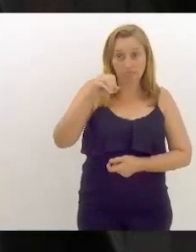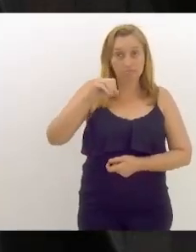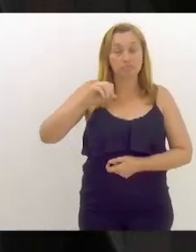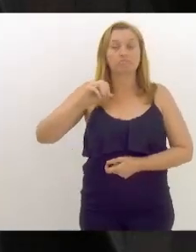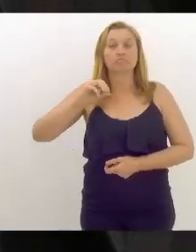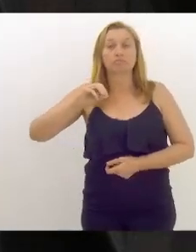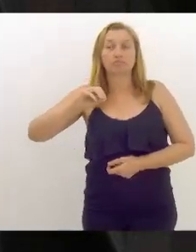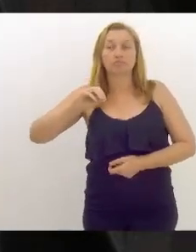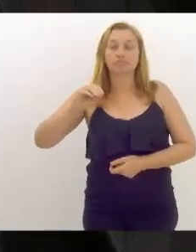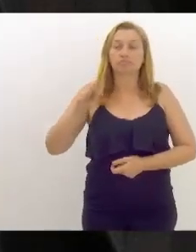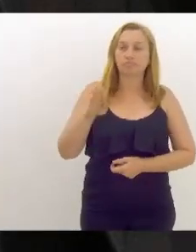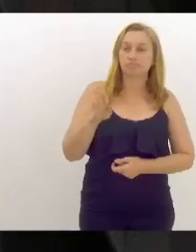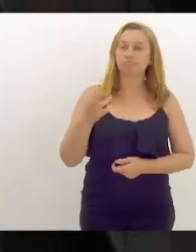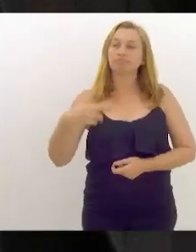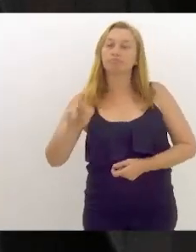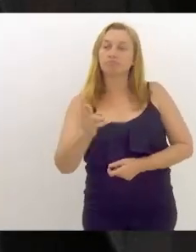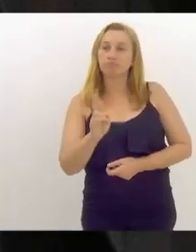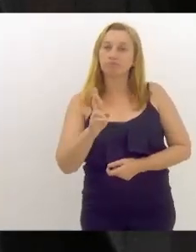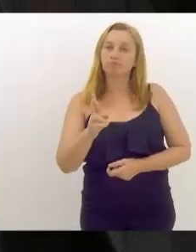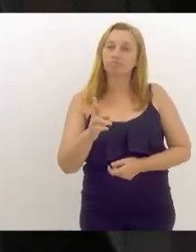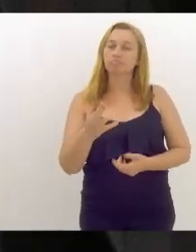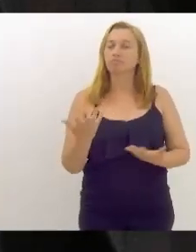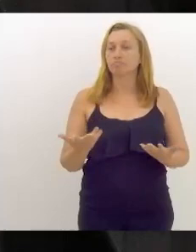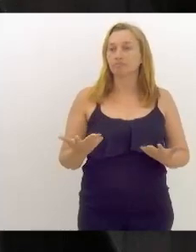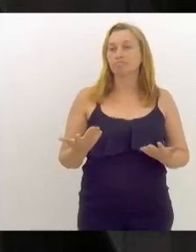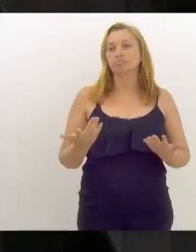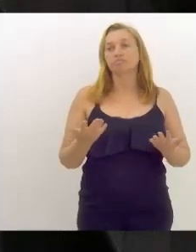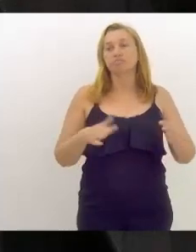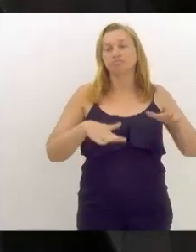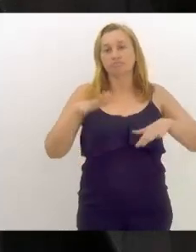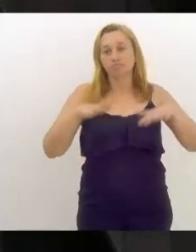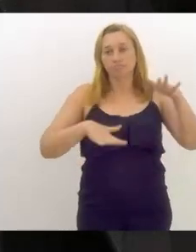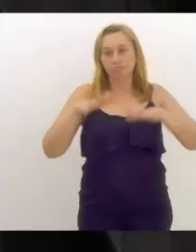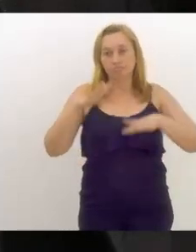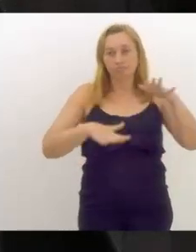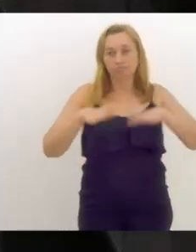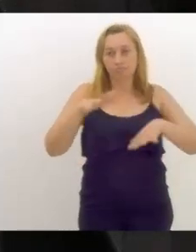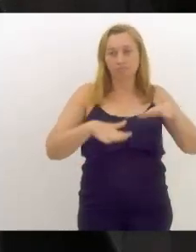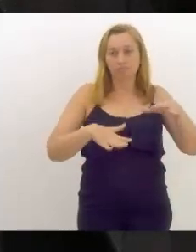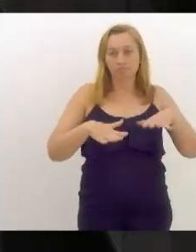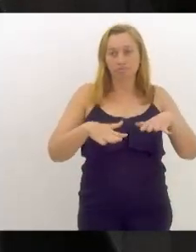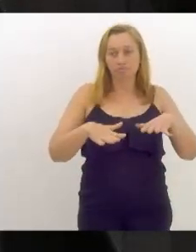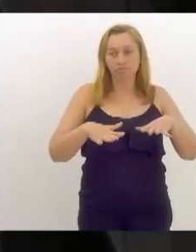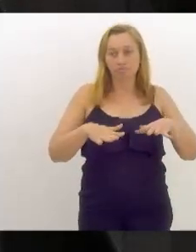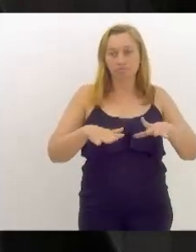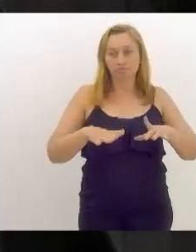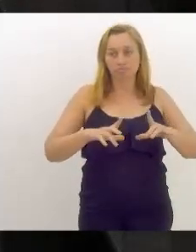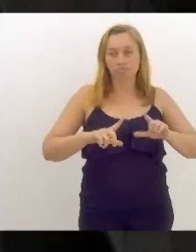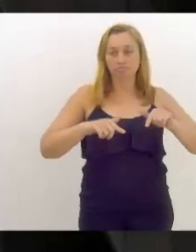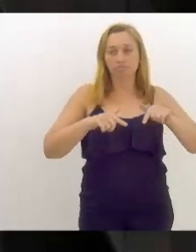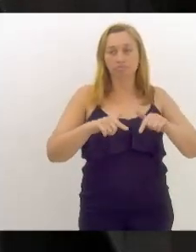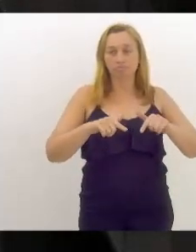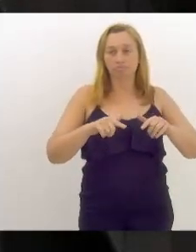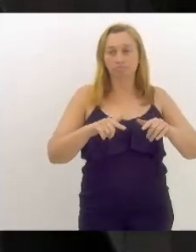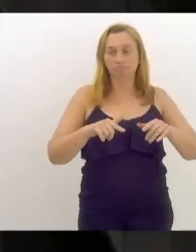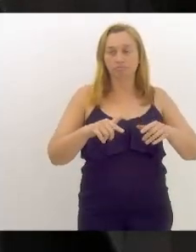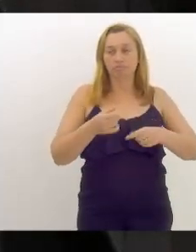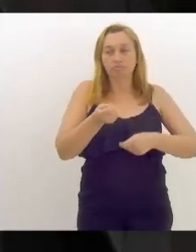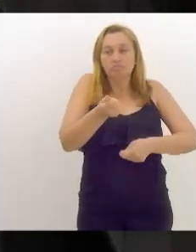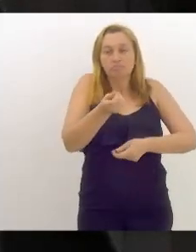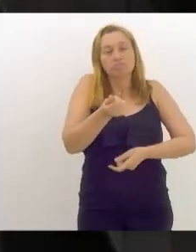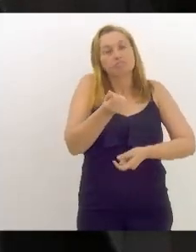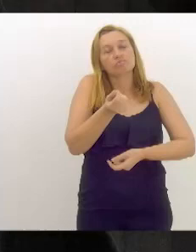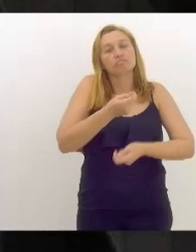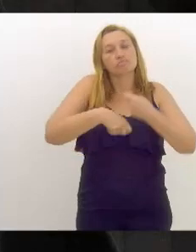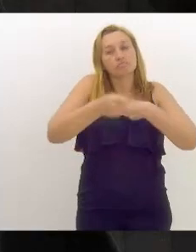bilhões. É claro, são projeções, vai depender muito do comportamento da economia. Então, essa é